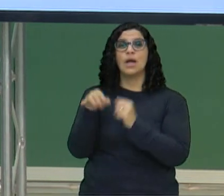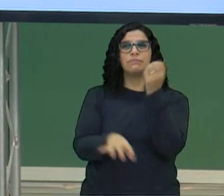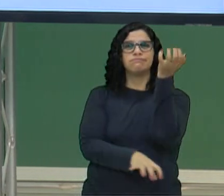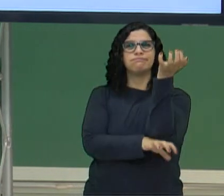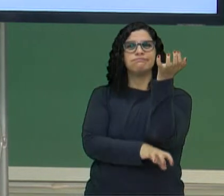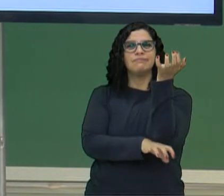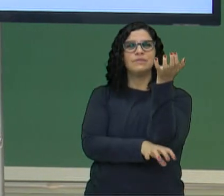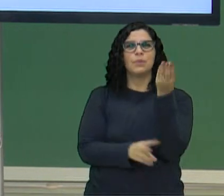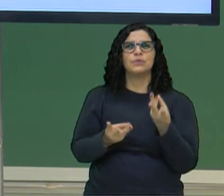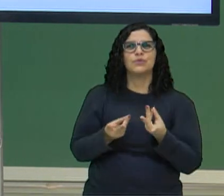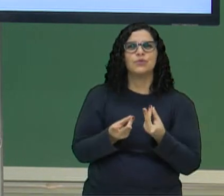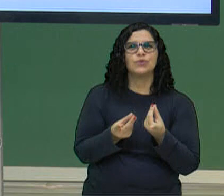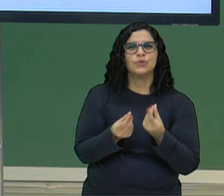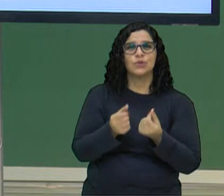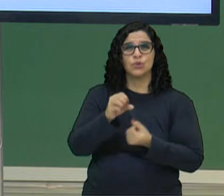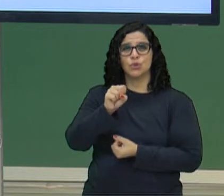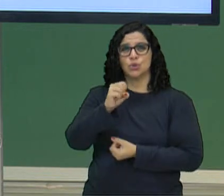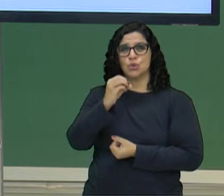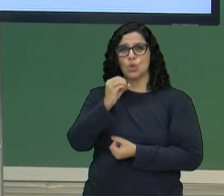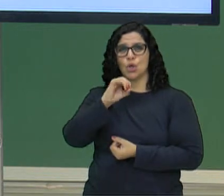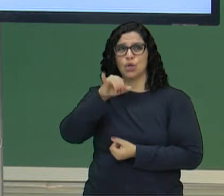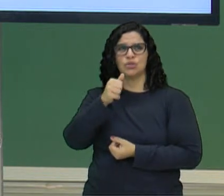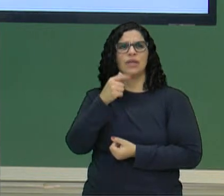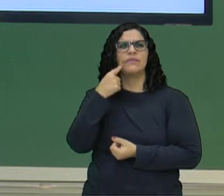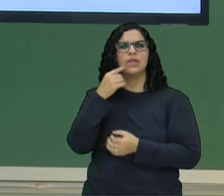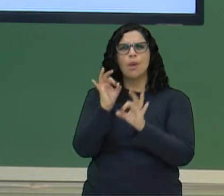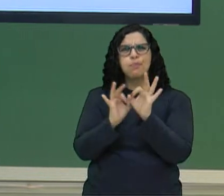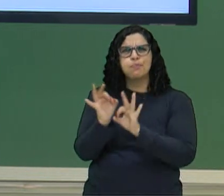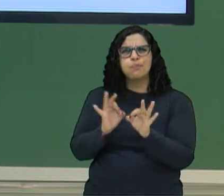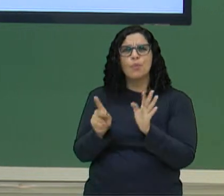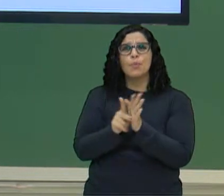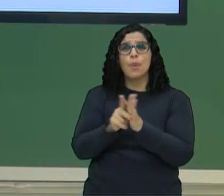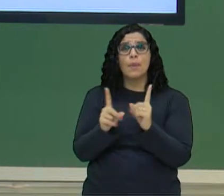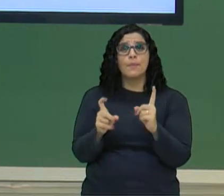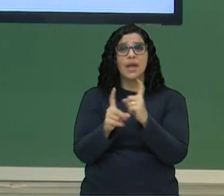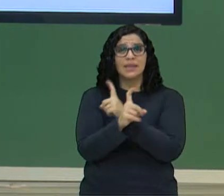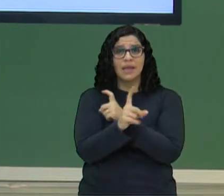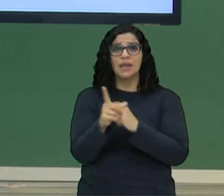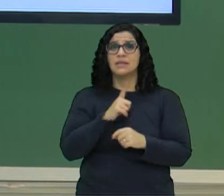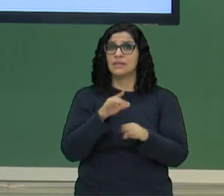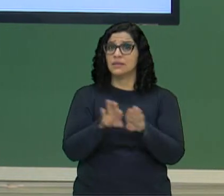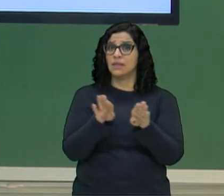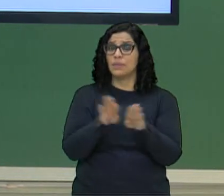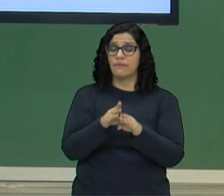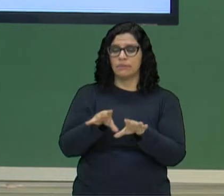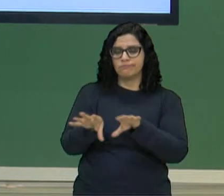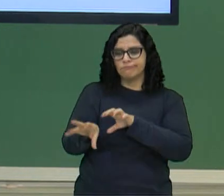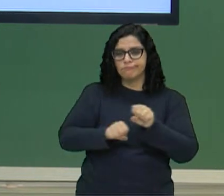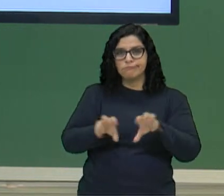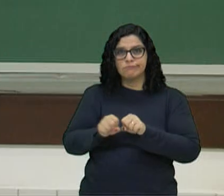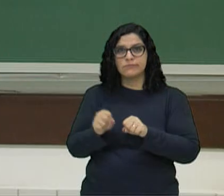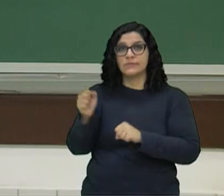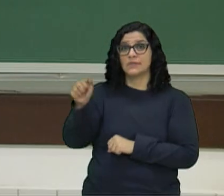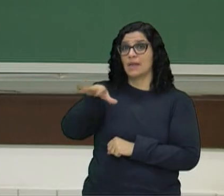soja que tem nódulos. O que são esses nódulos? Colônias de bactérias que pegam o nitrogênio do